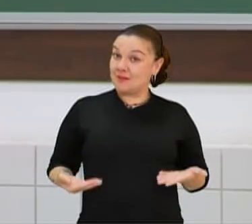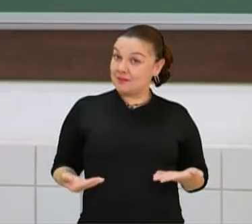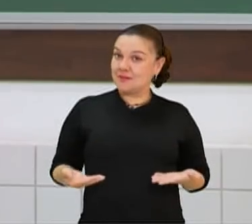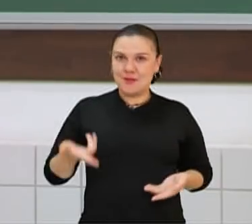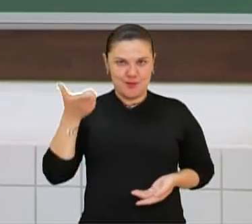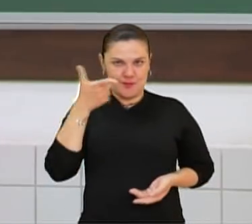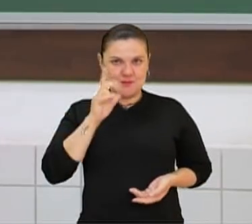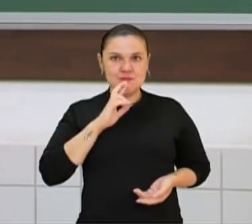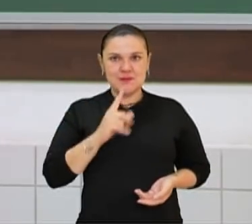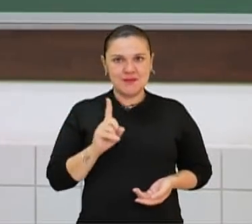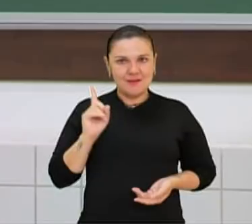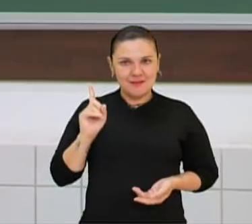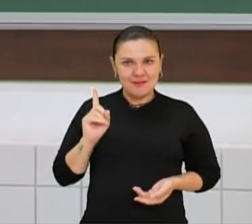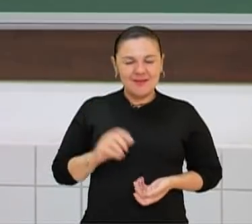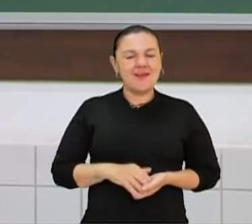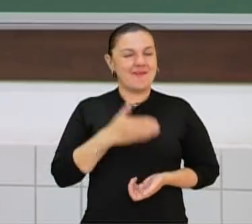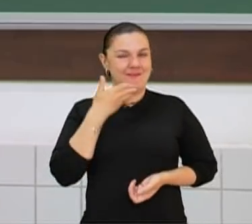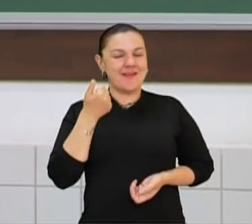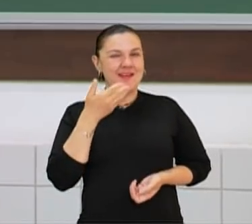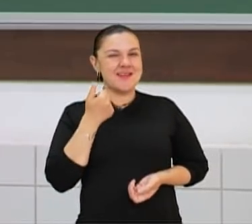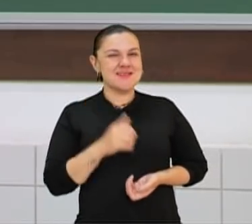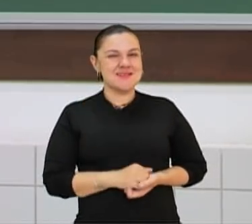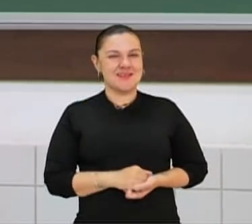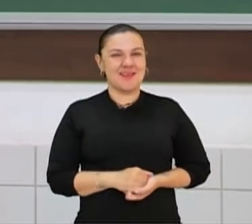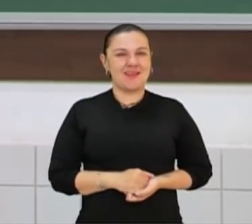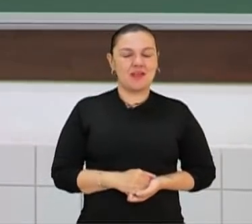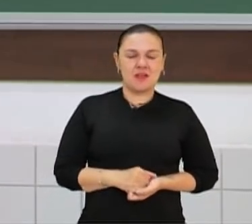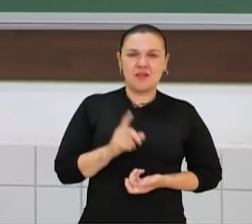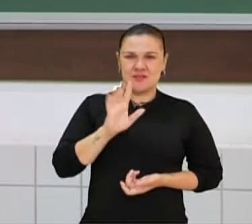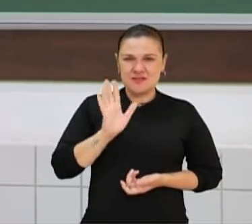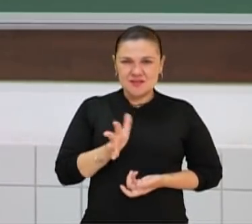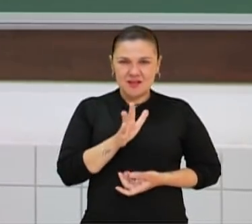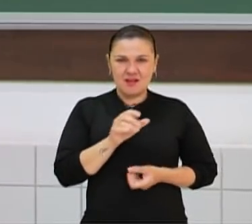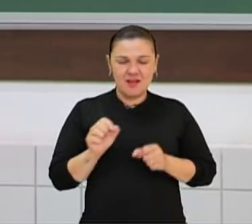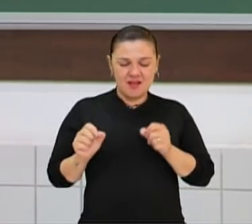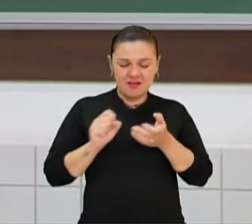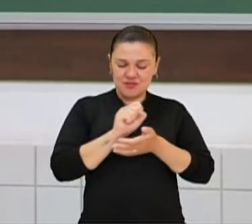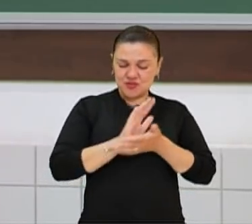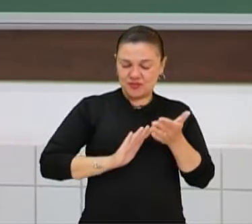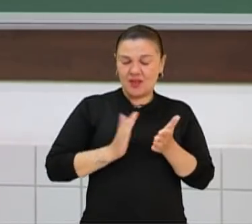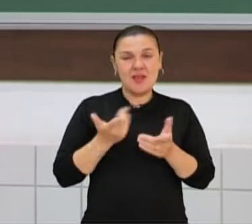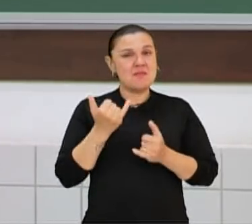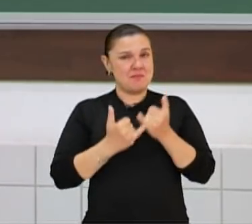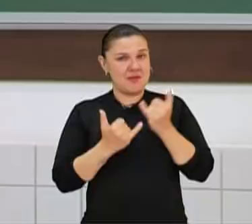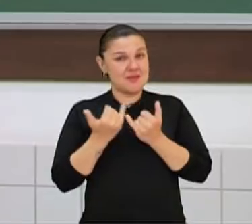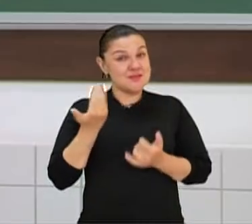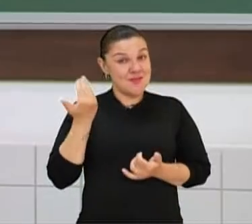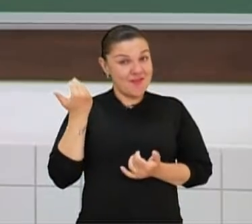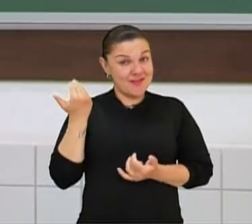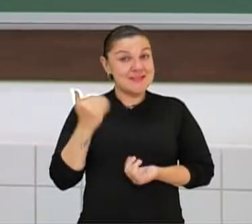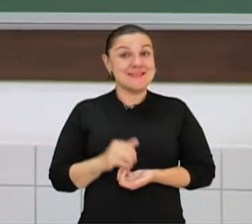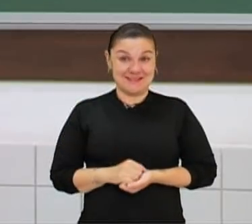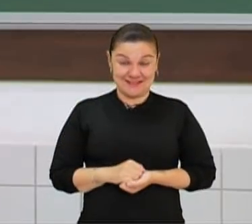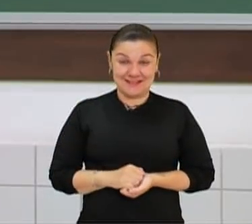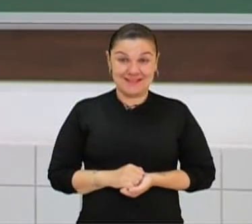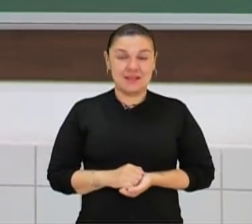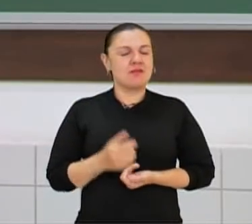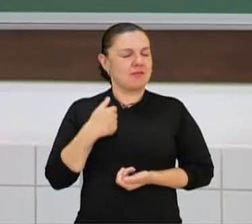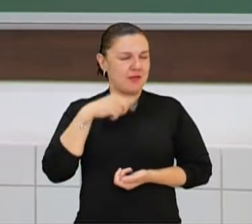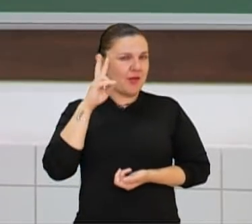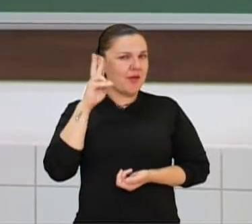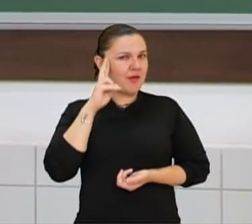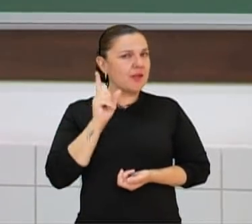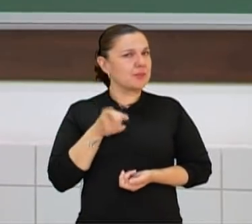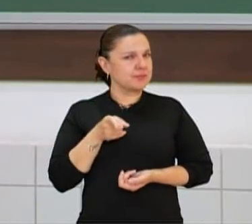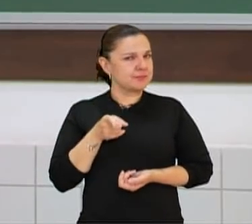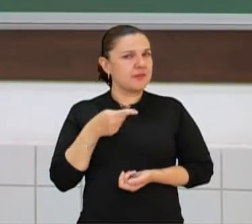aí, conseguiram resolver? Foi fácil, né? Vocês já fizeram um exercício parecido com esse na aula anterior. Eu lembro